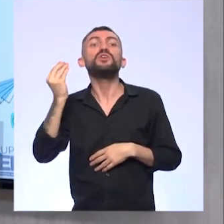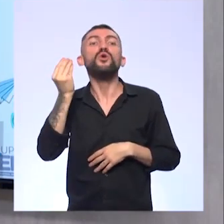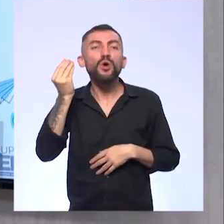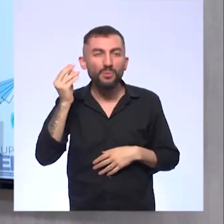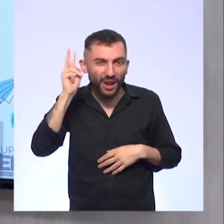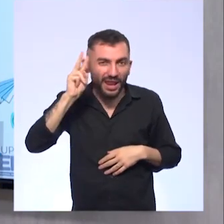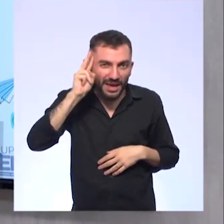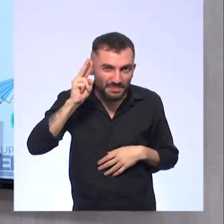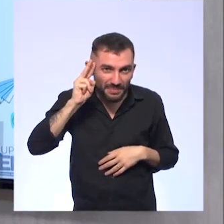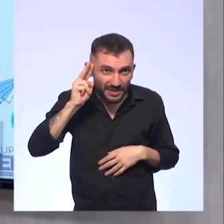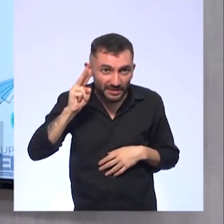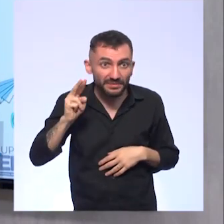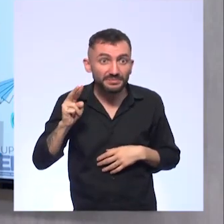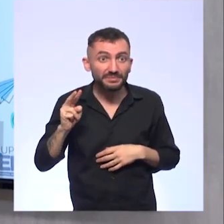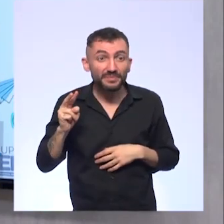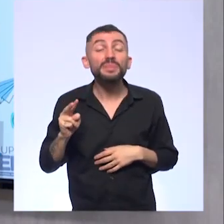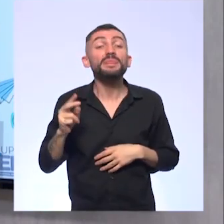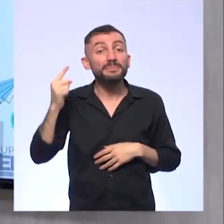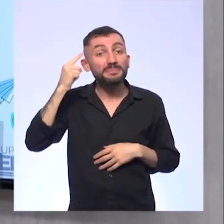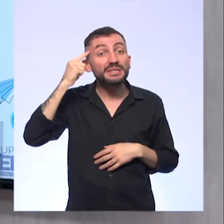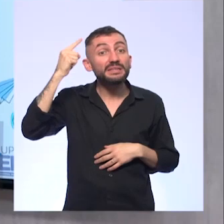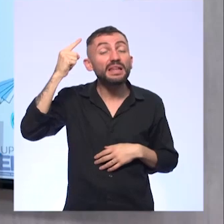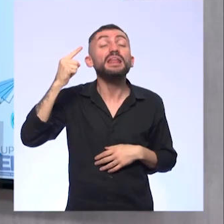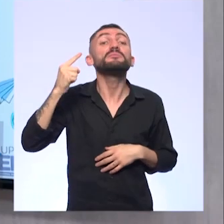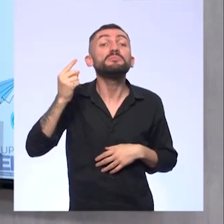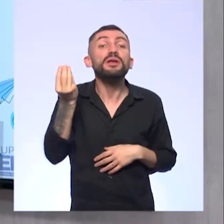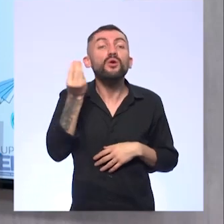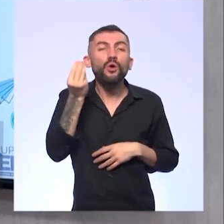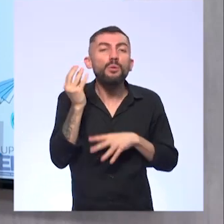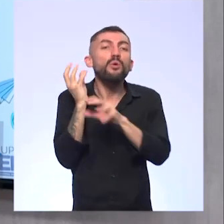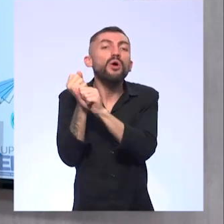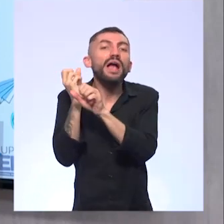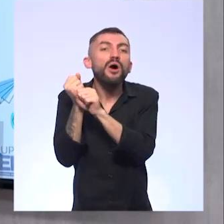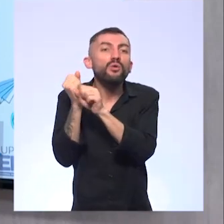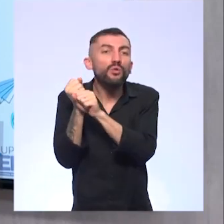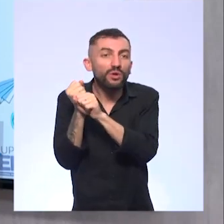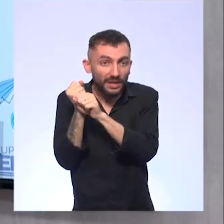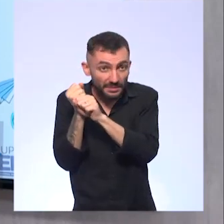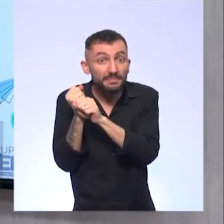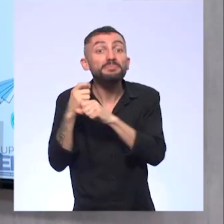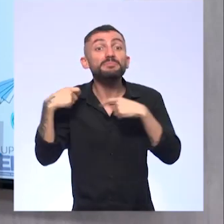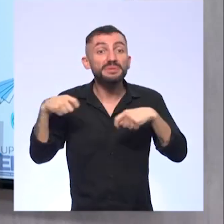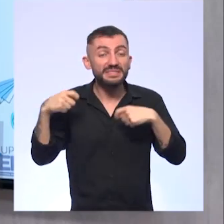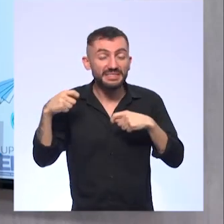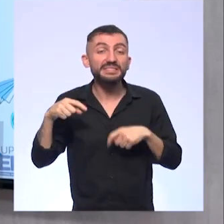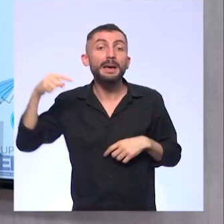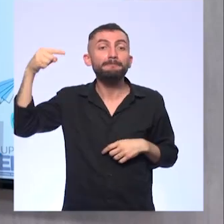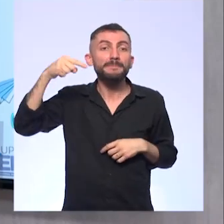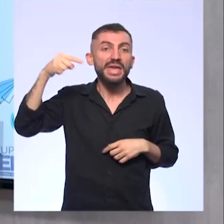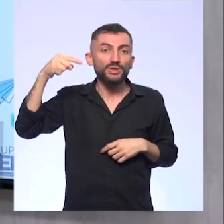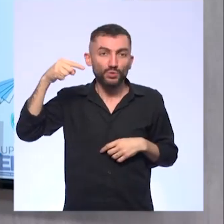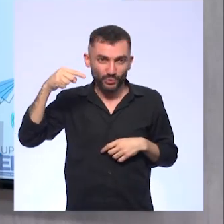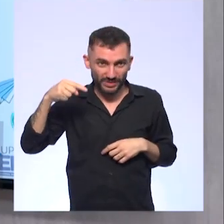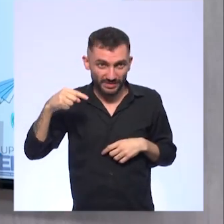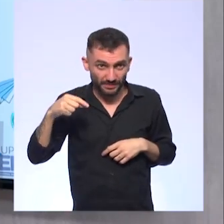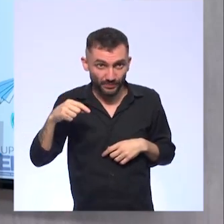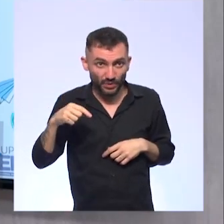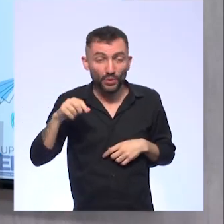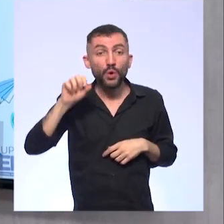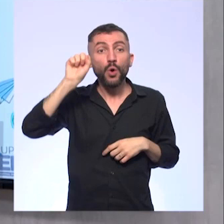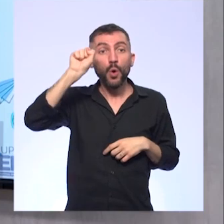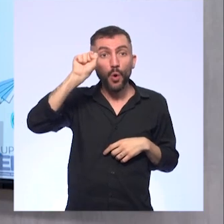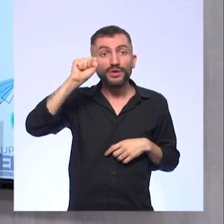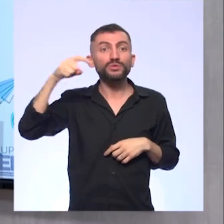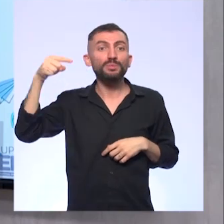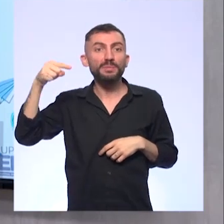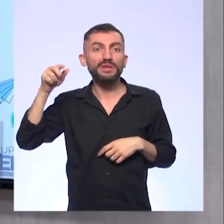é 10 oitava e aqui o número que tá aqui em cima do expoente e você vai ter que subtraído número de baixo então é